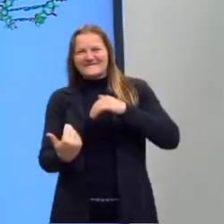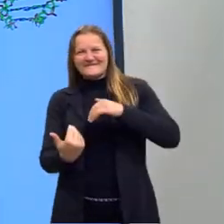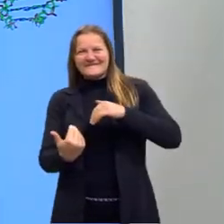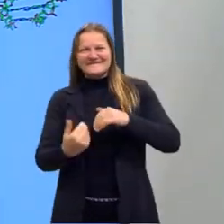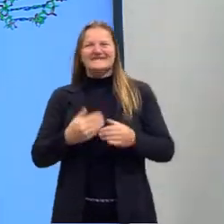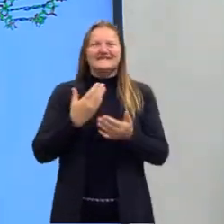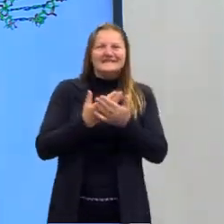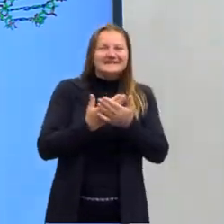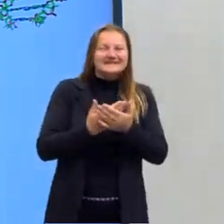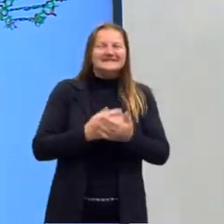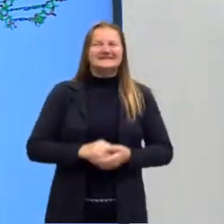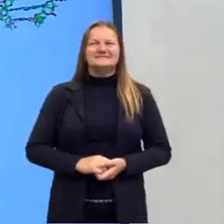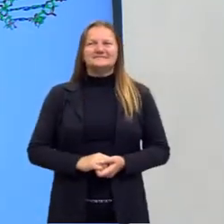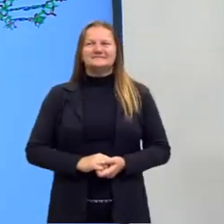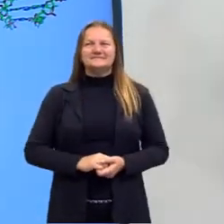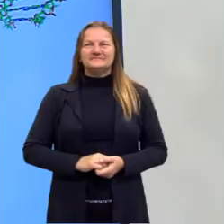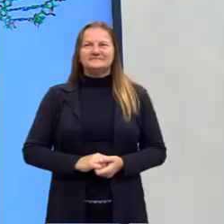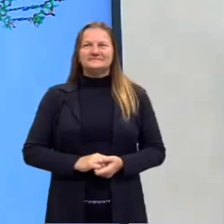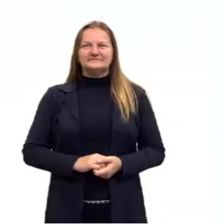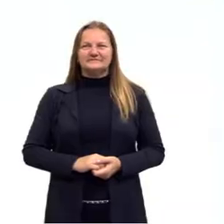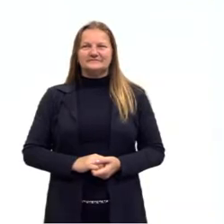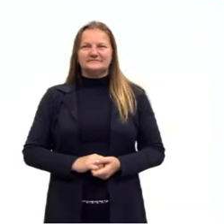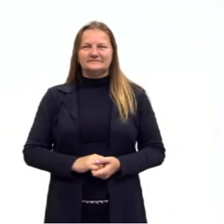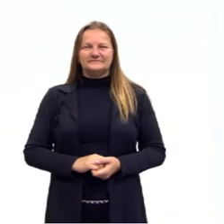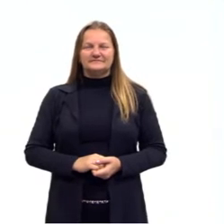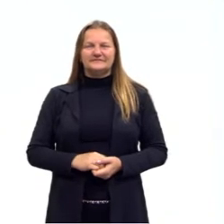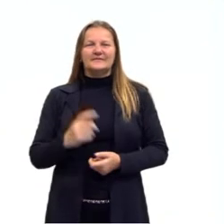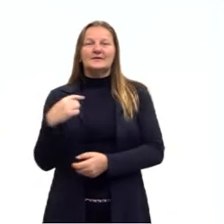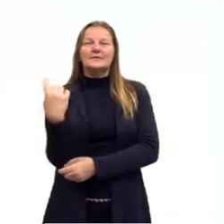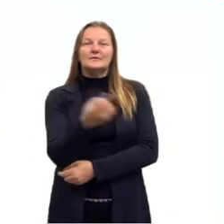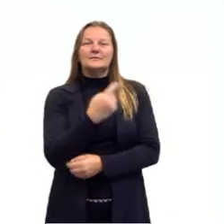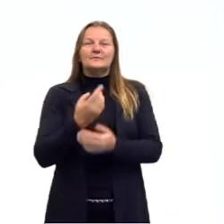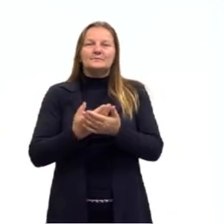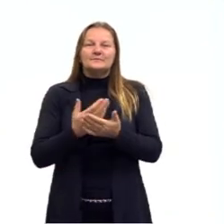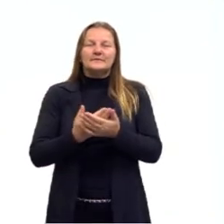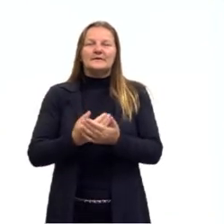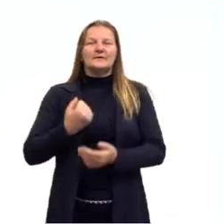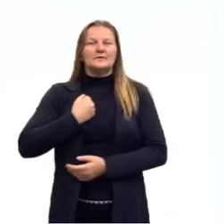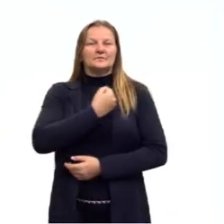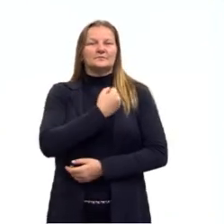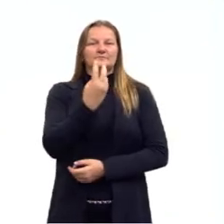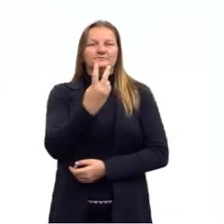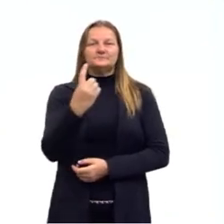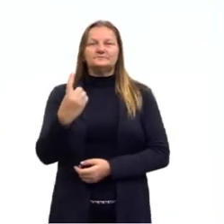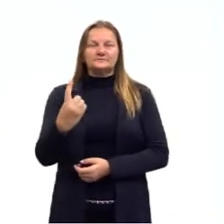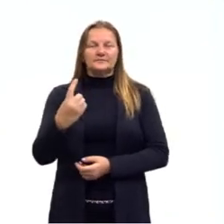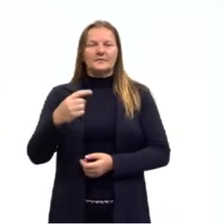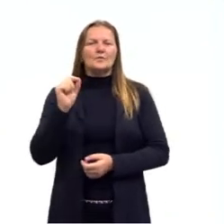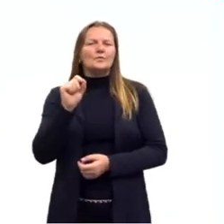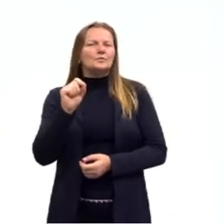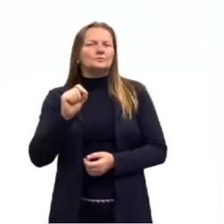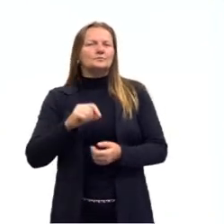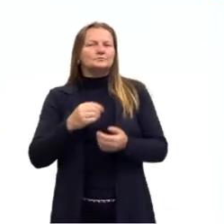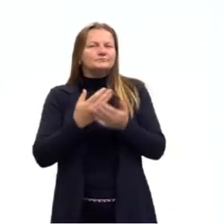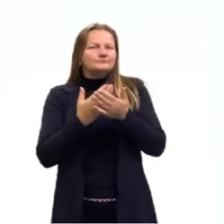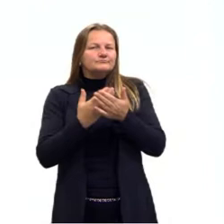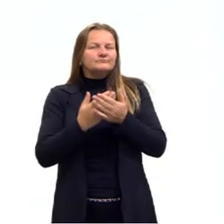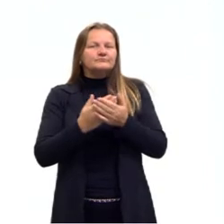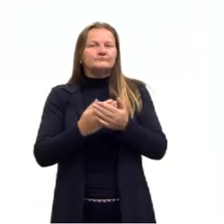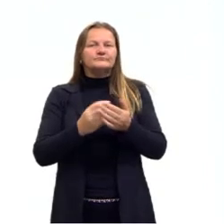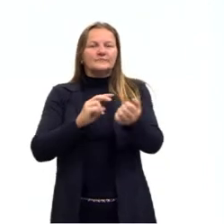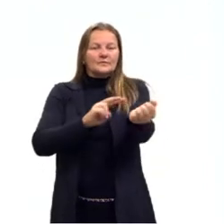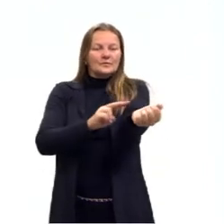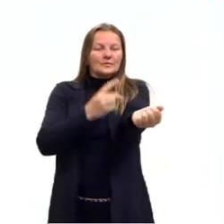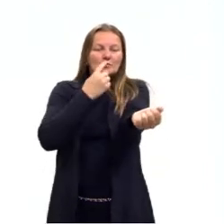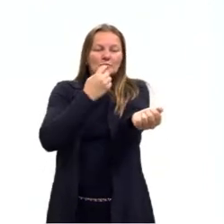vamos estudar um pouquinho na nossa aula de número 21 nós vamos ver sobre transfusão